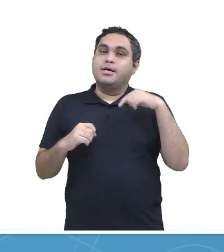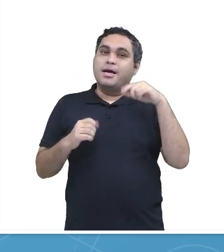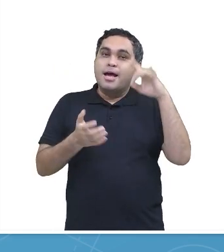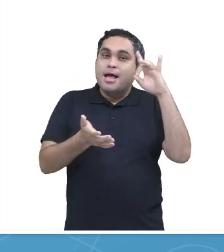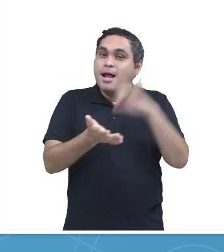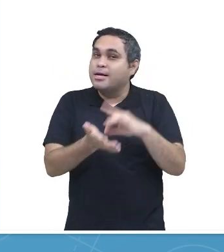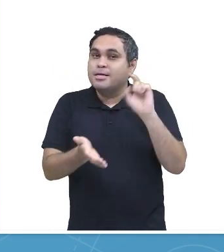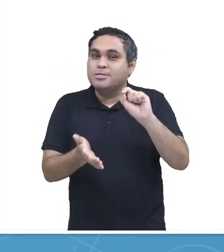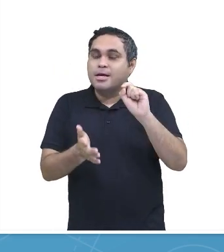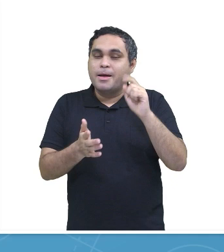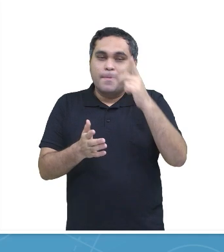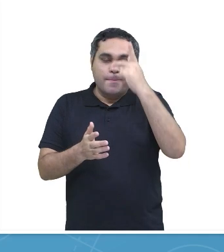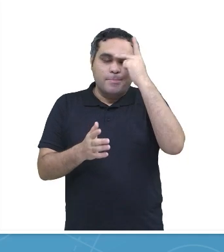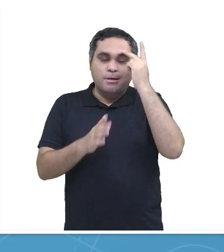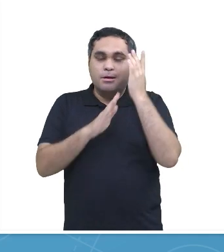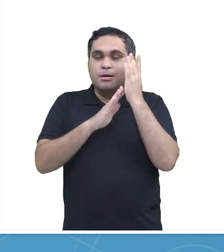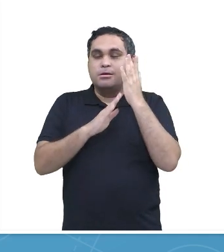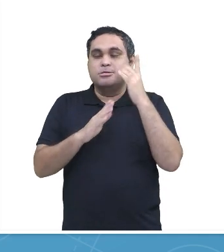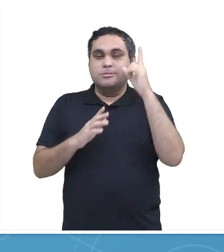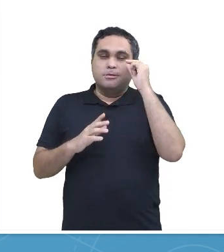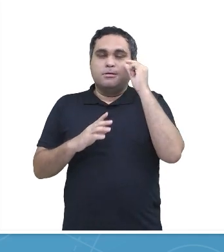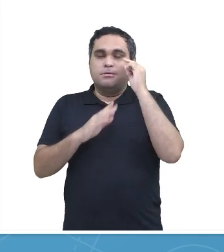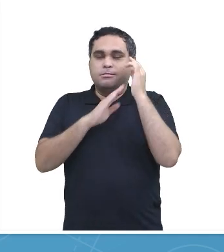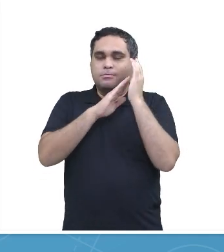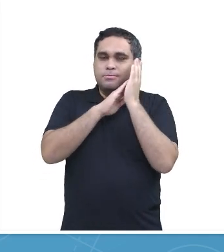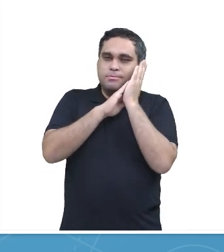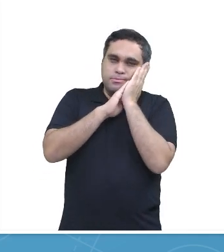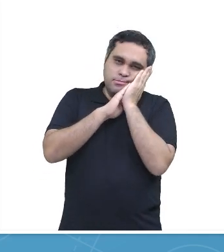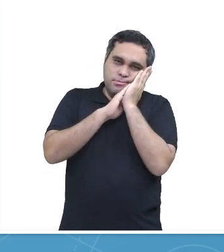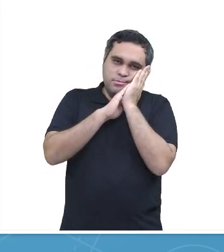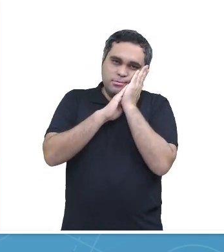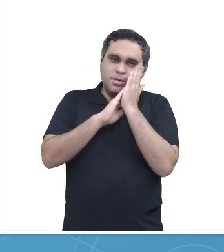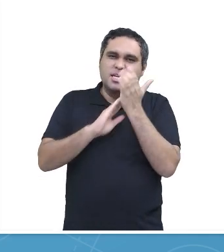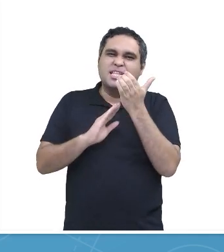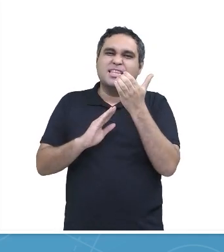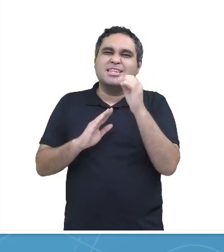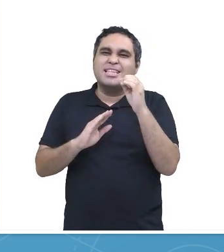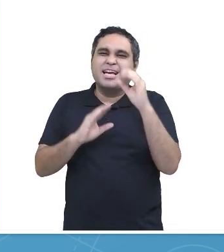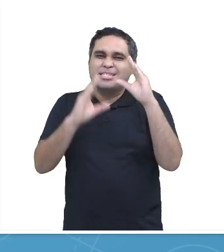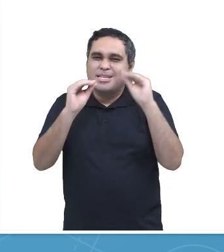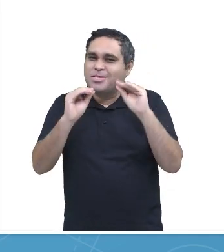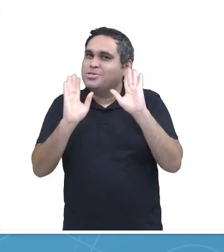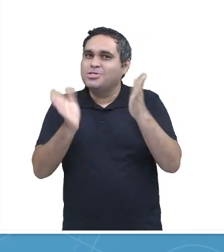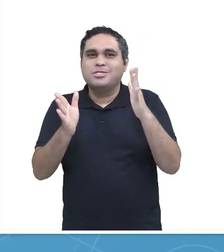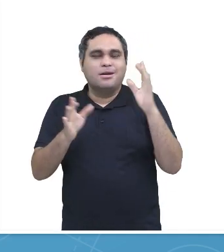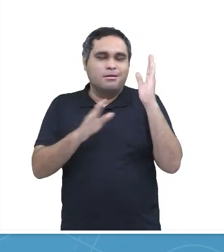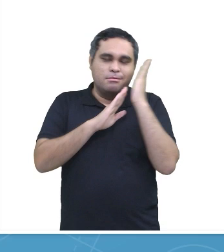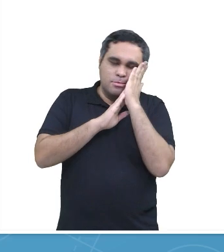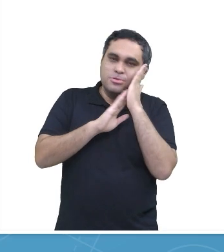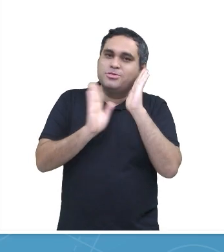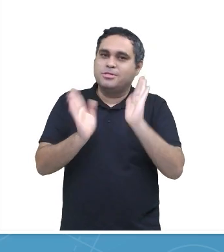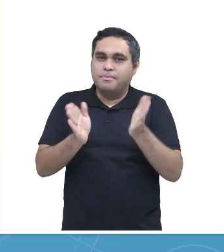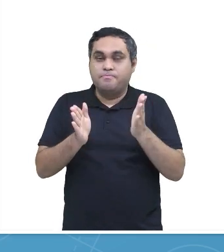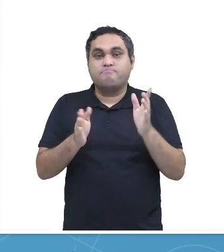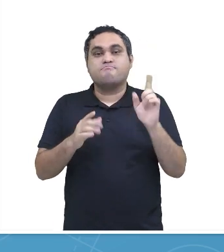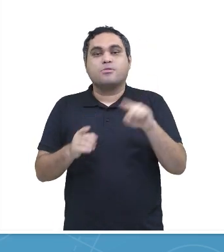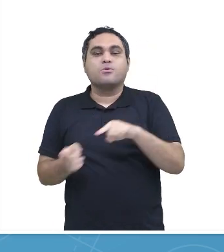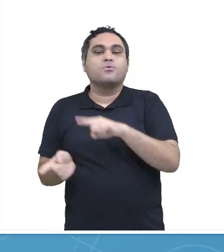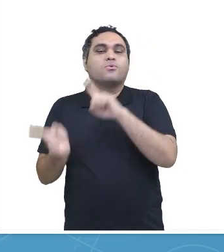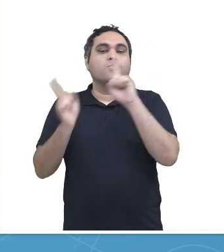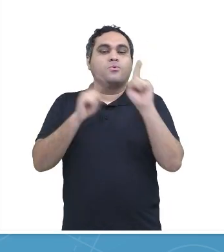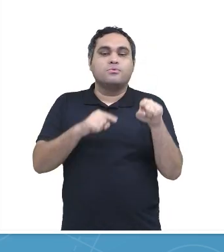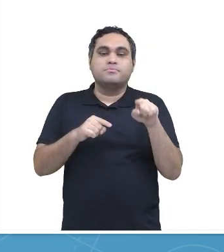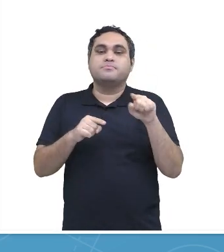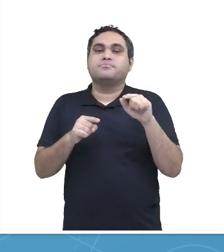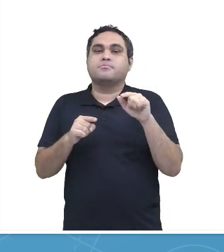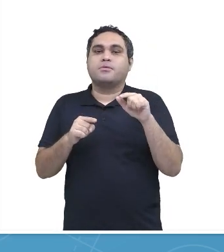já bem cedo, né? Nos outros quadrinhos, acontece o seguinte: na expectativa, a pessoa pensando, quando eu